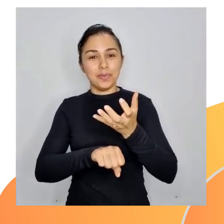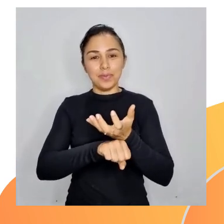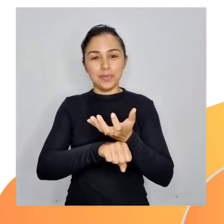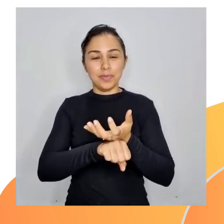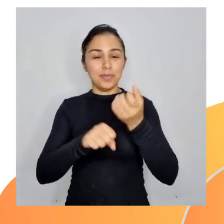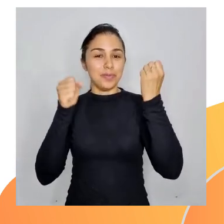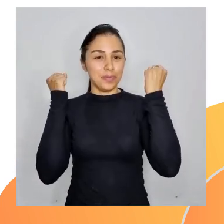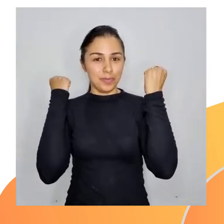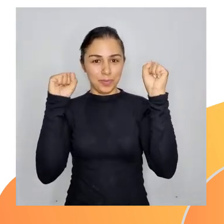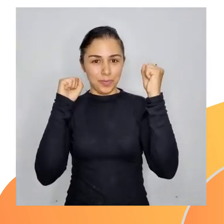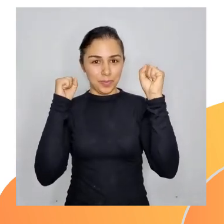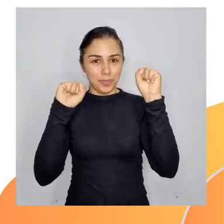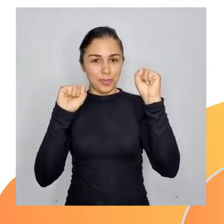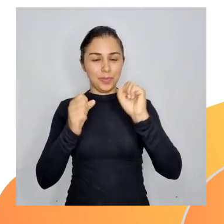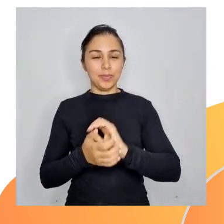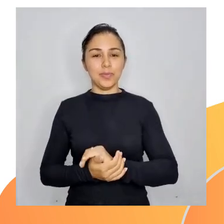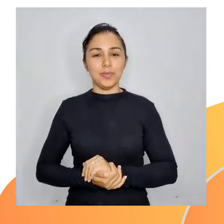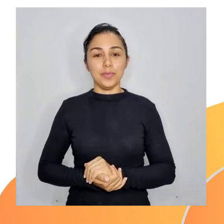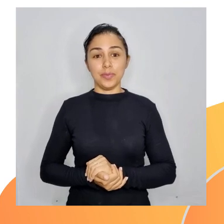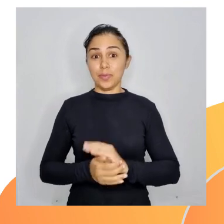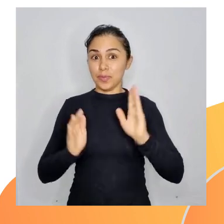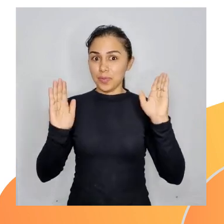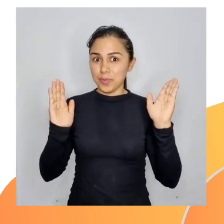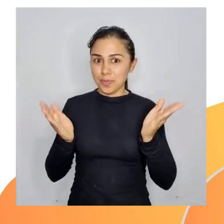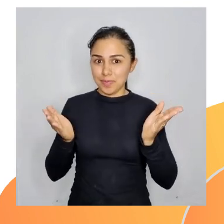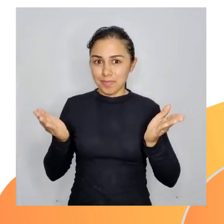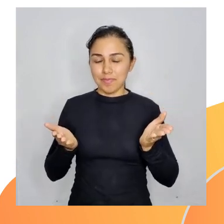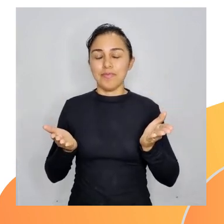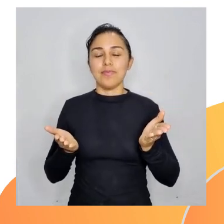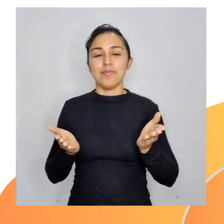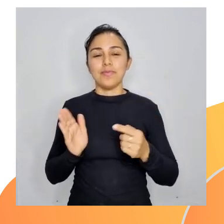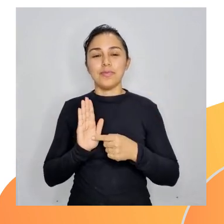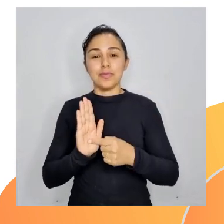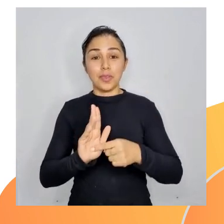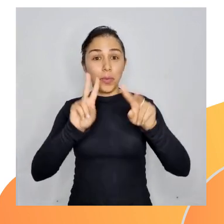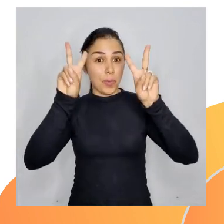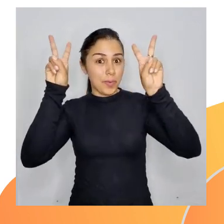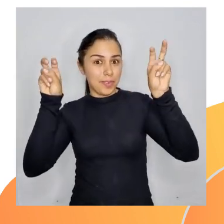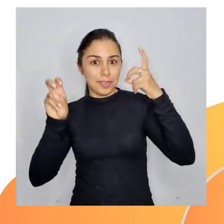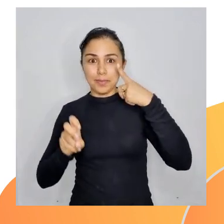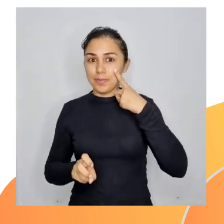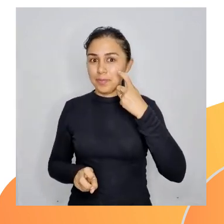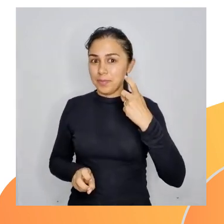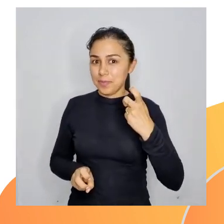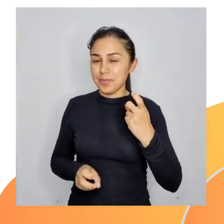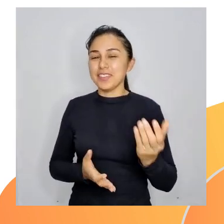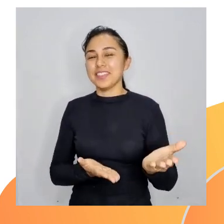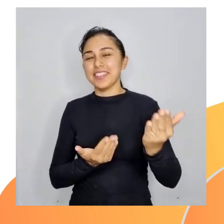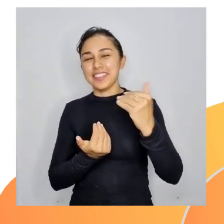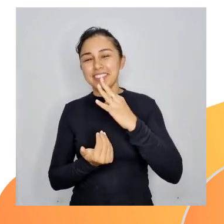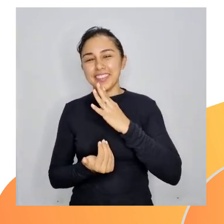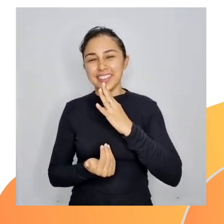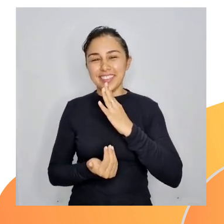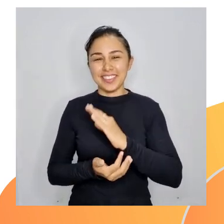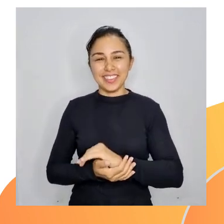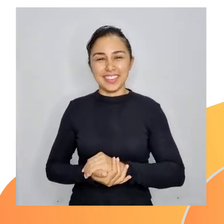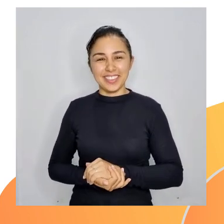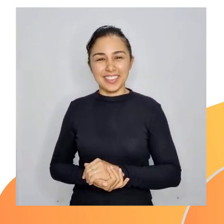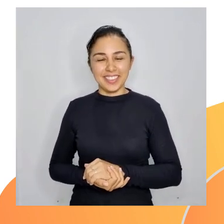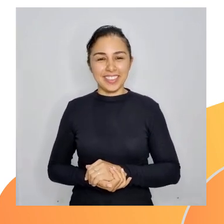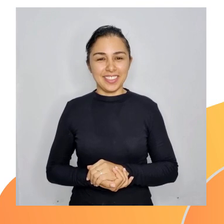Educação Física com vocês. Hoje eu tenho um tema super interessante. Vem comigo, vem conhecer um